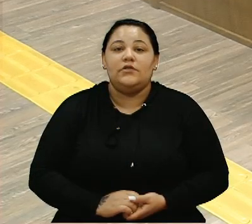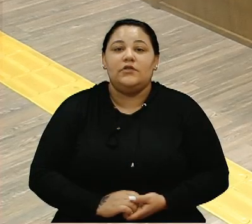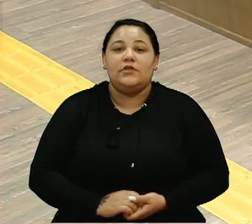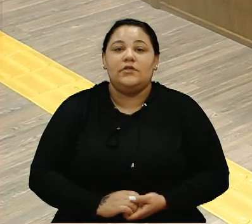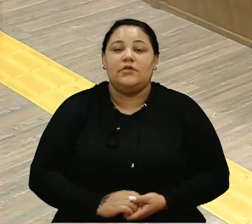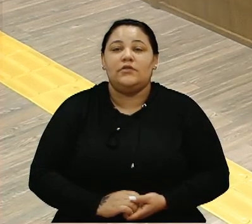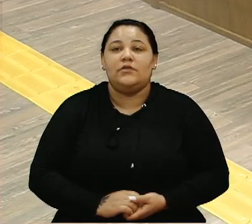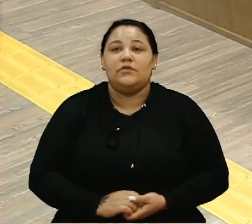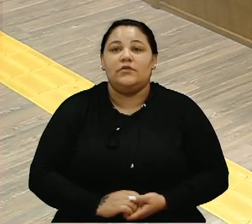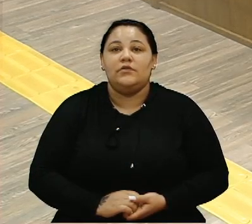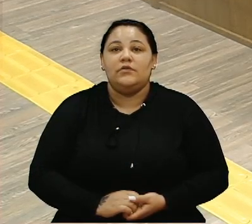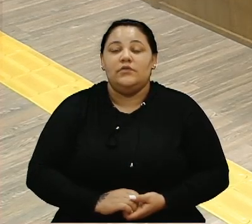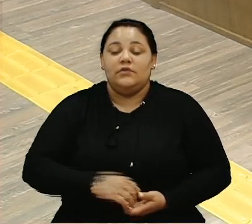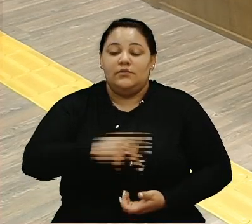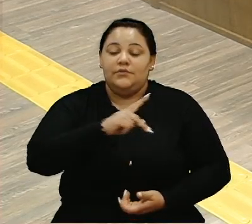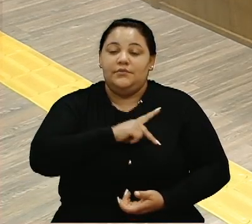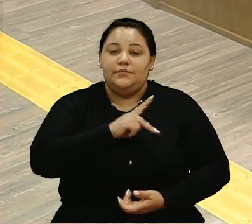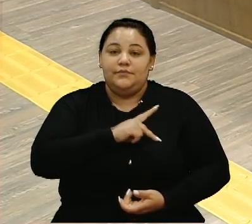Senhor presidente,